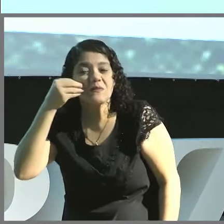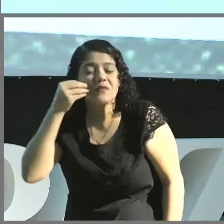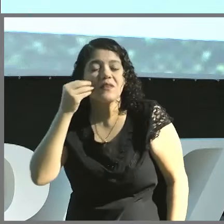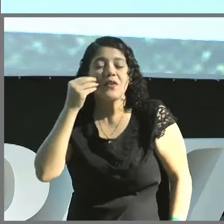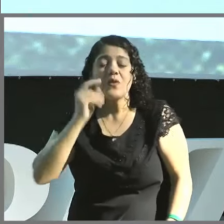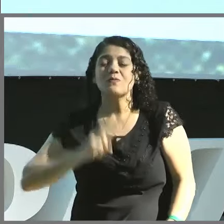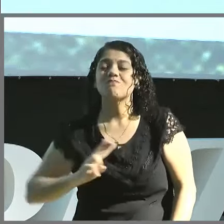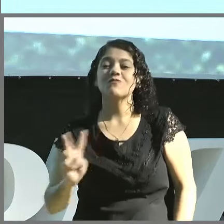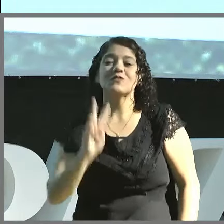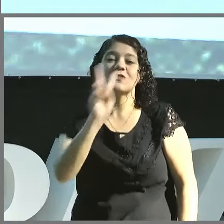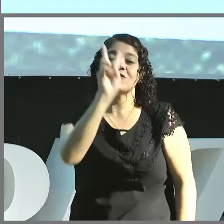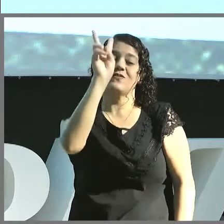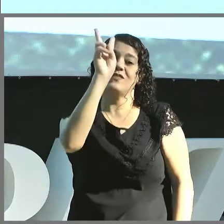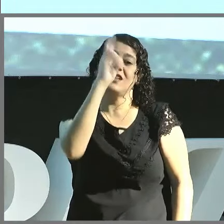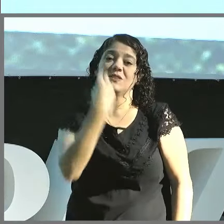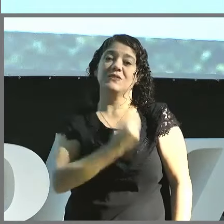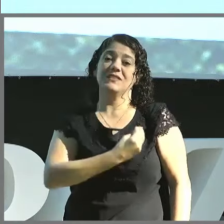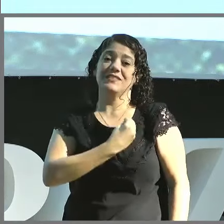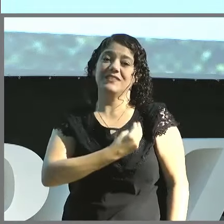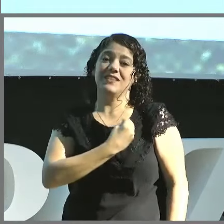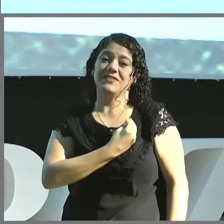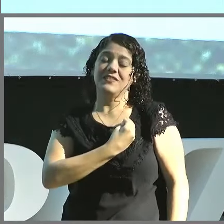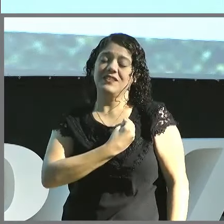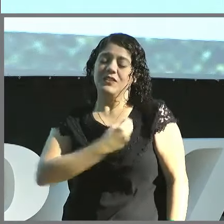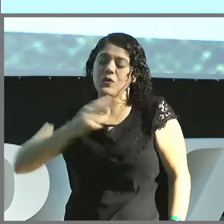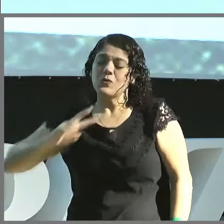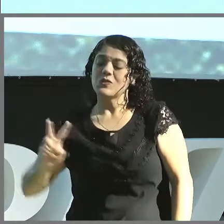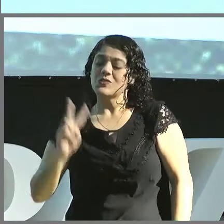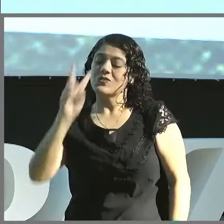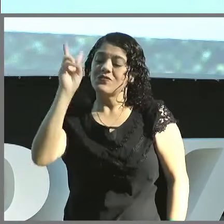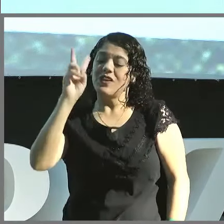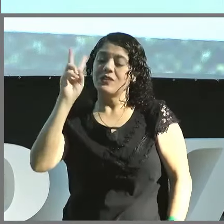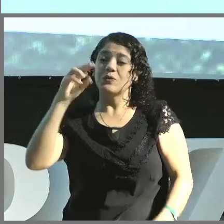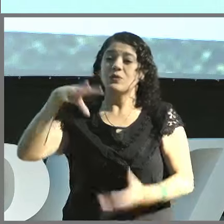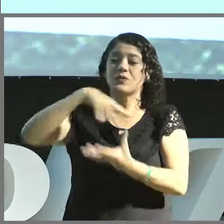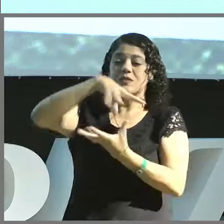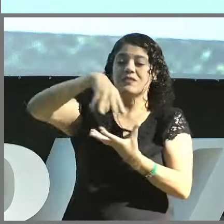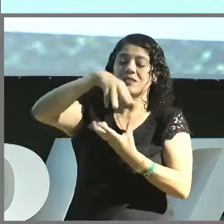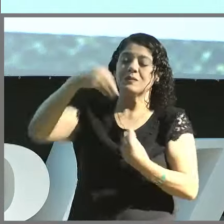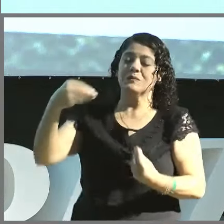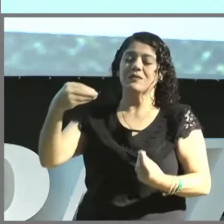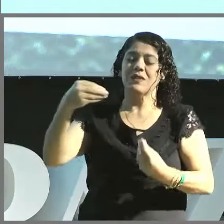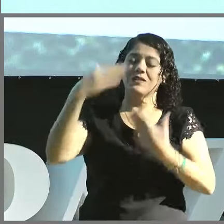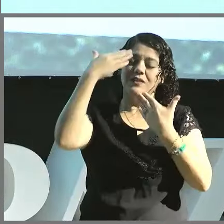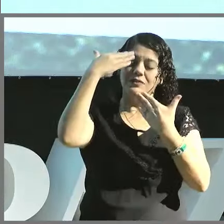preciosos frutos da tua semeadura. Obrigado.